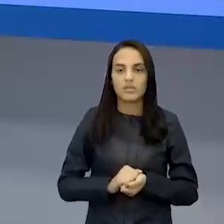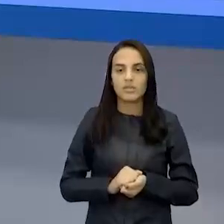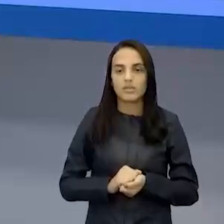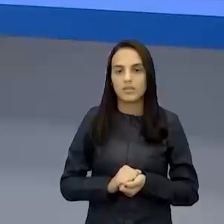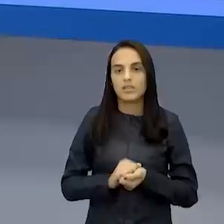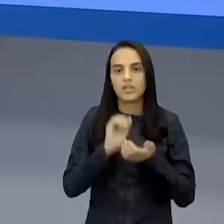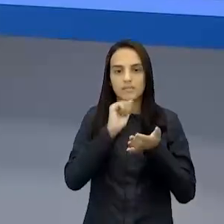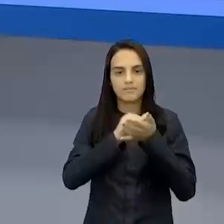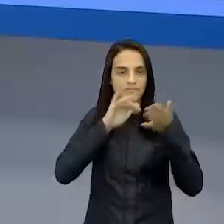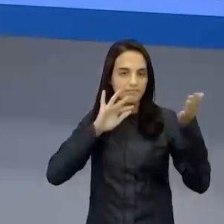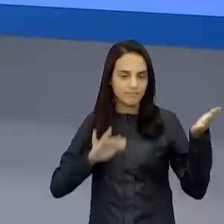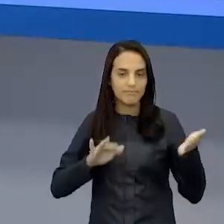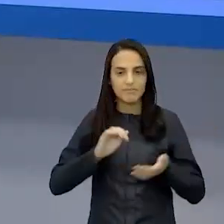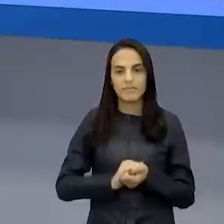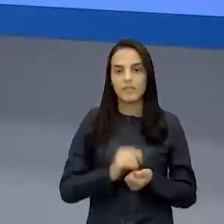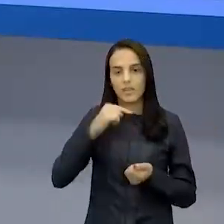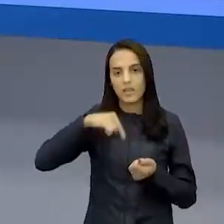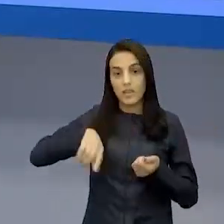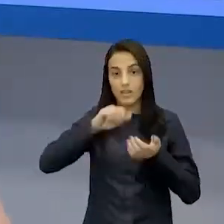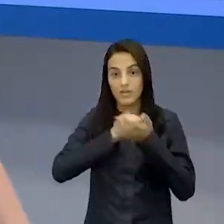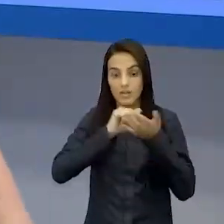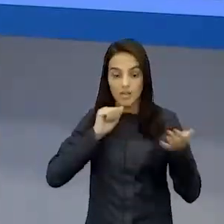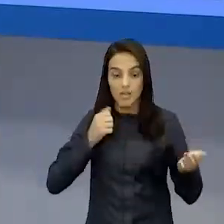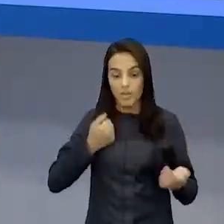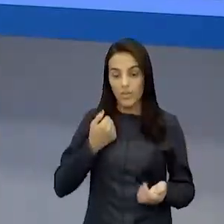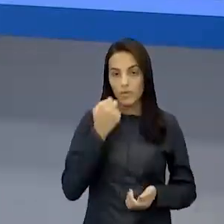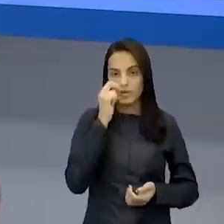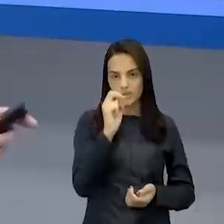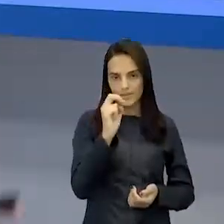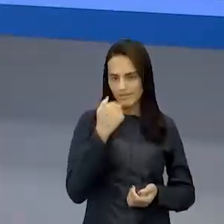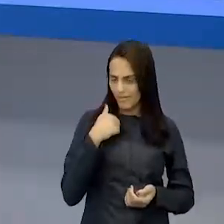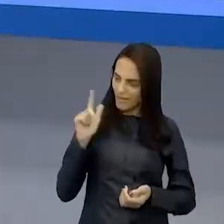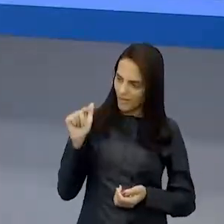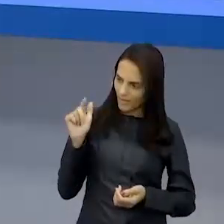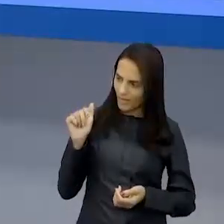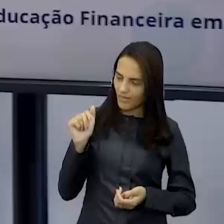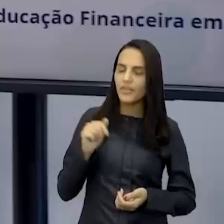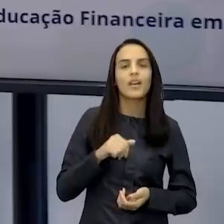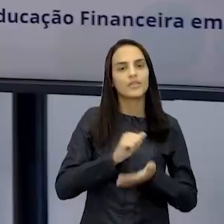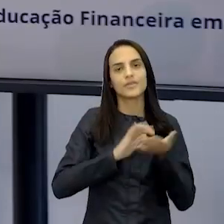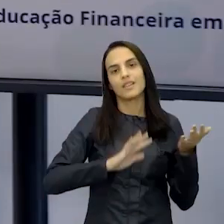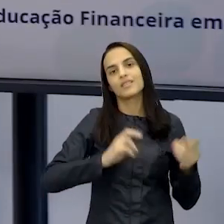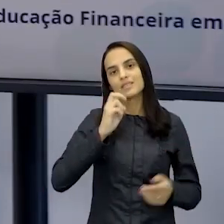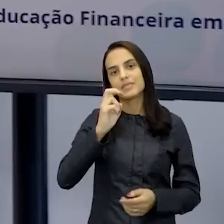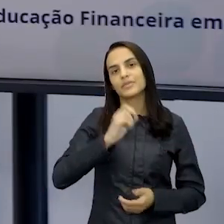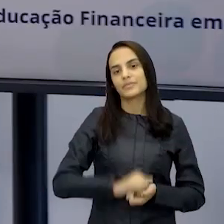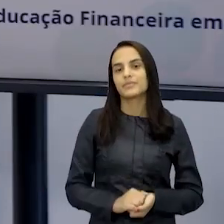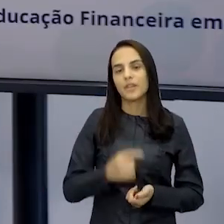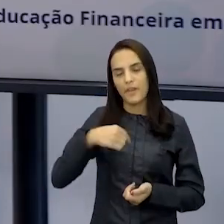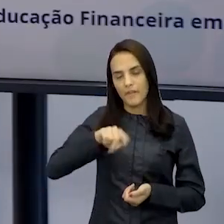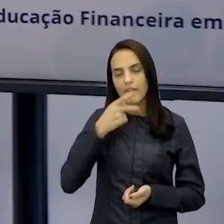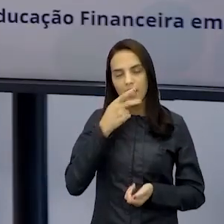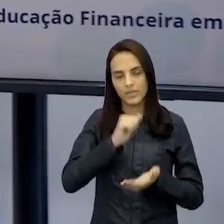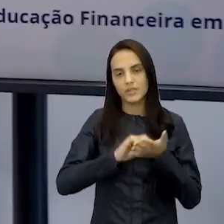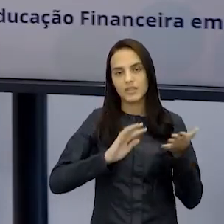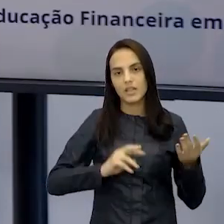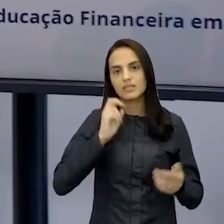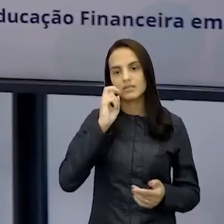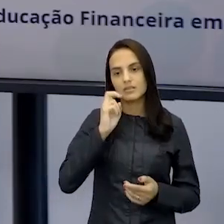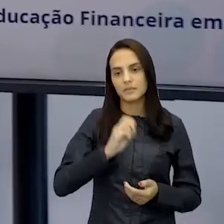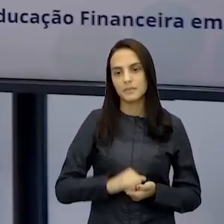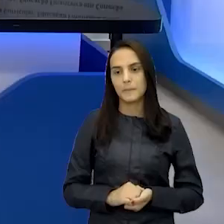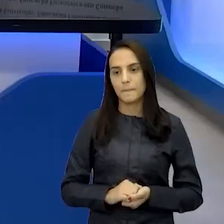das atividades. Hoje a gente vai falar da atividade 5 que está faltando. É isso, Ilana? Atividade 5? Exatamente, a gente vai falar da atividade